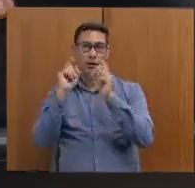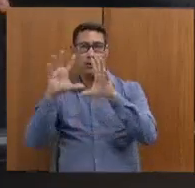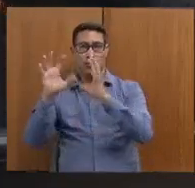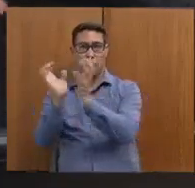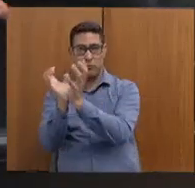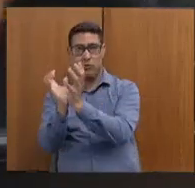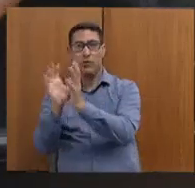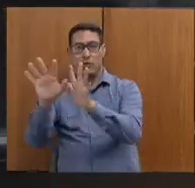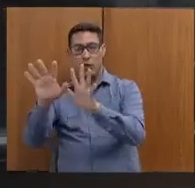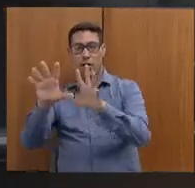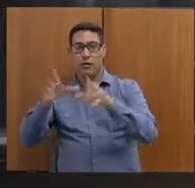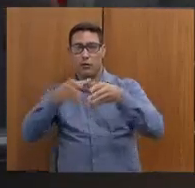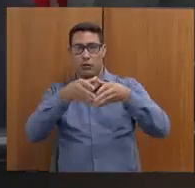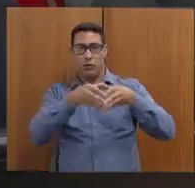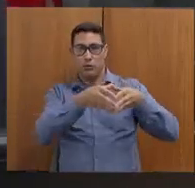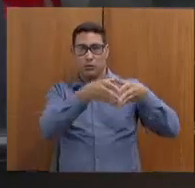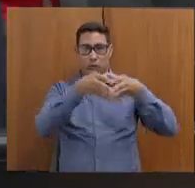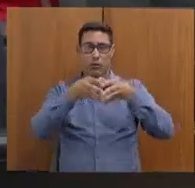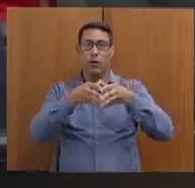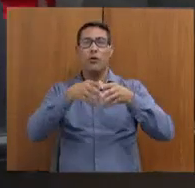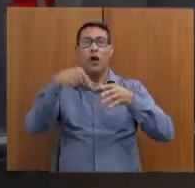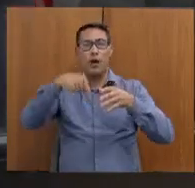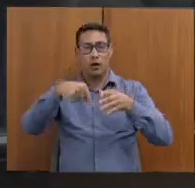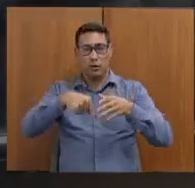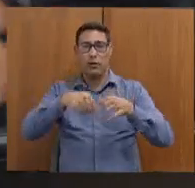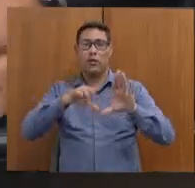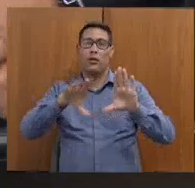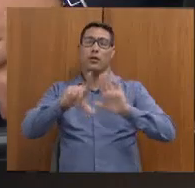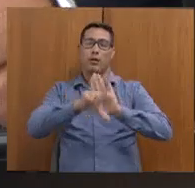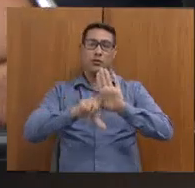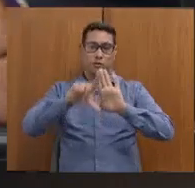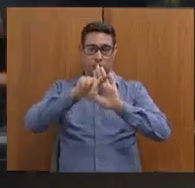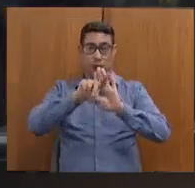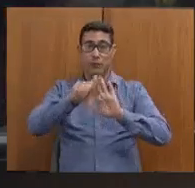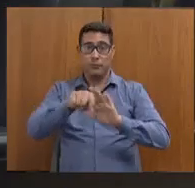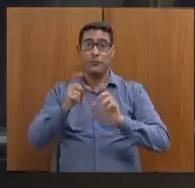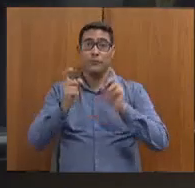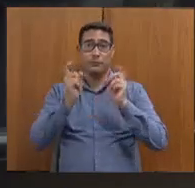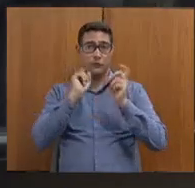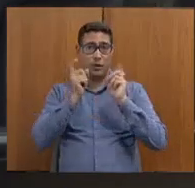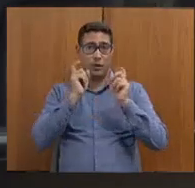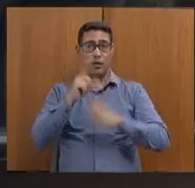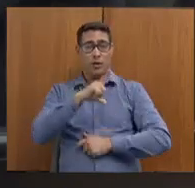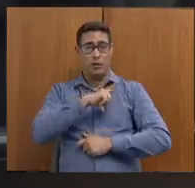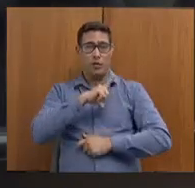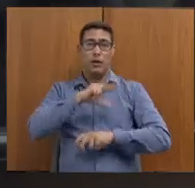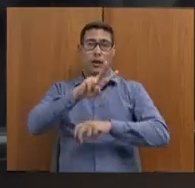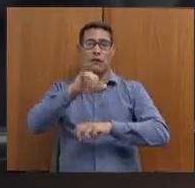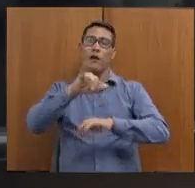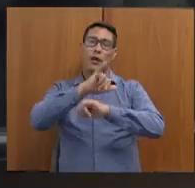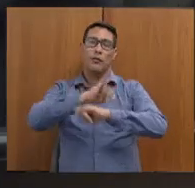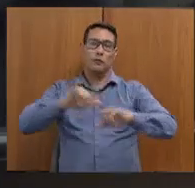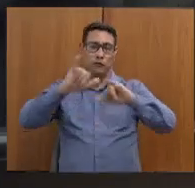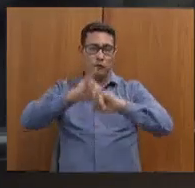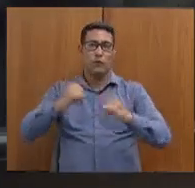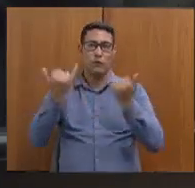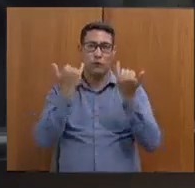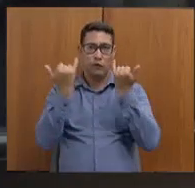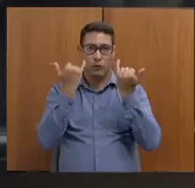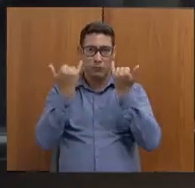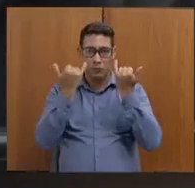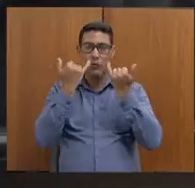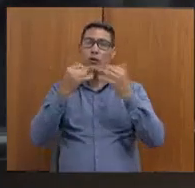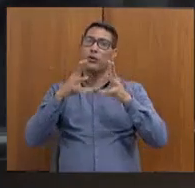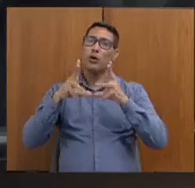nesta sessão legislativa. Esta reunião destina a prestar informações sobre a gestão da